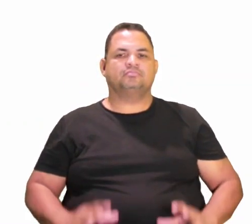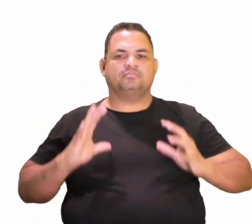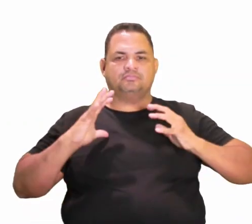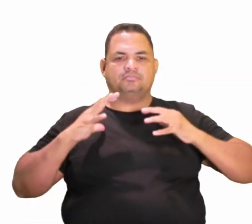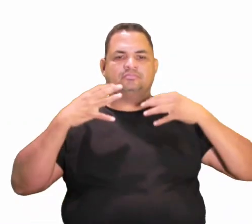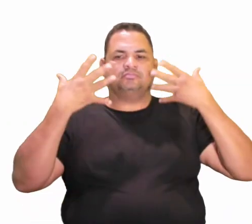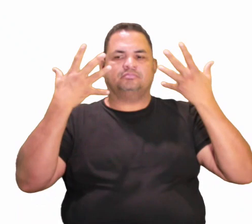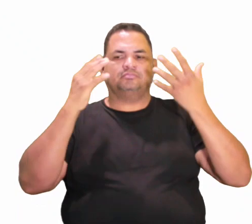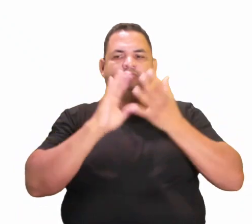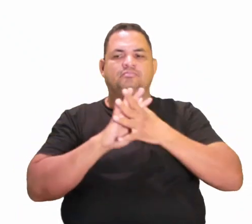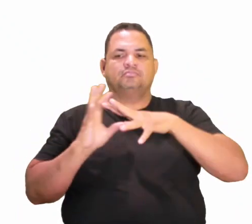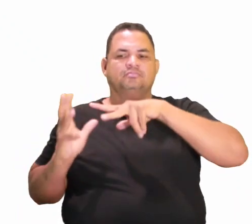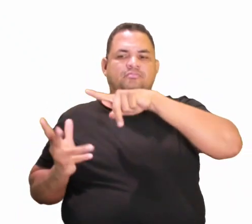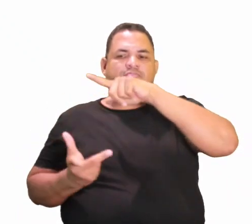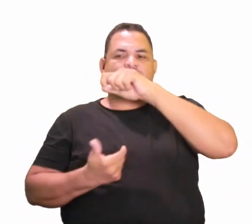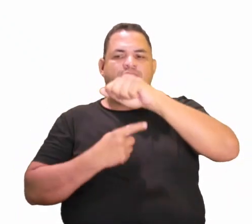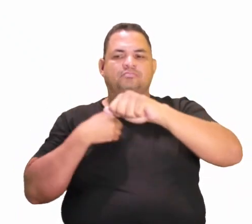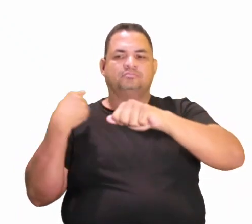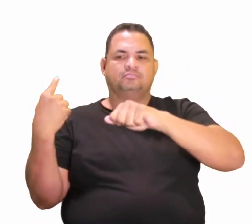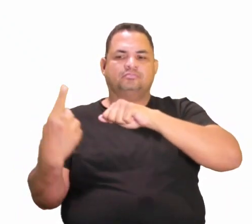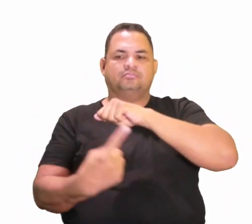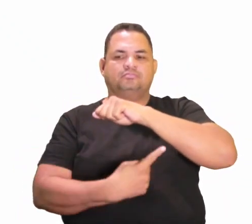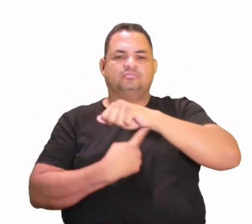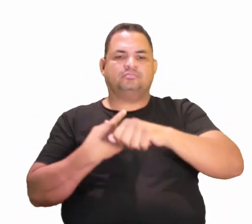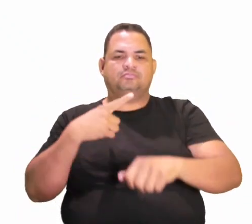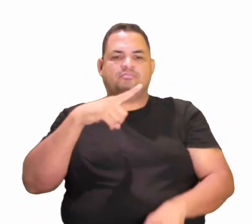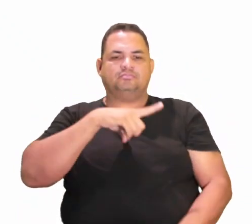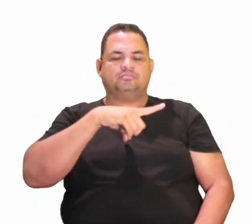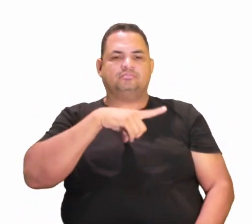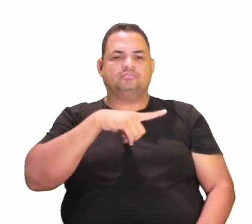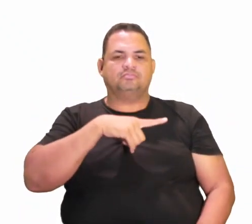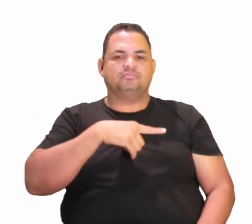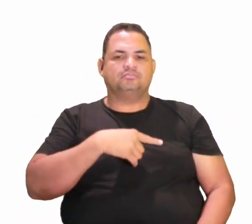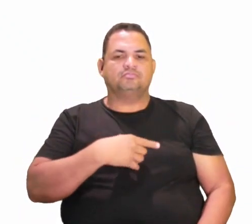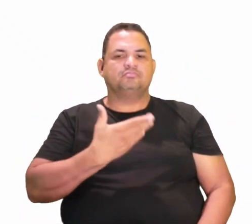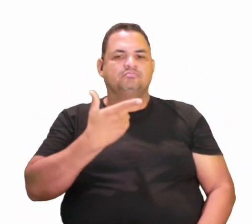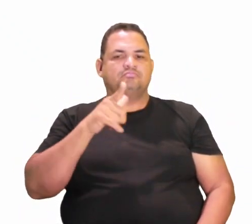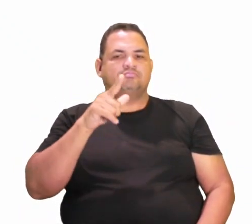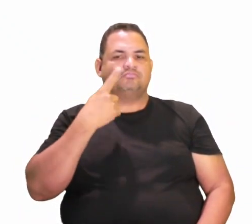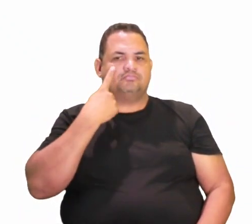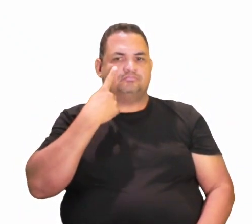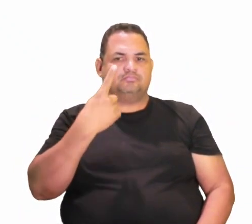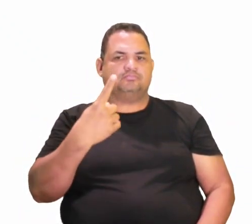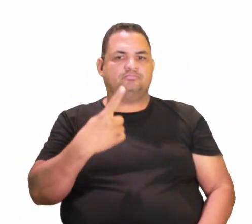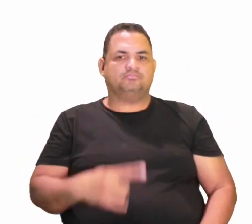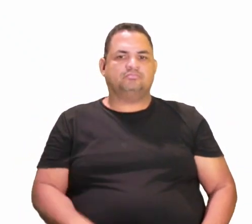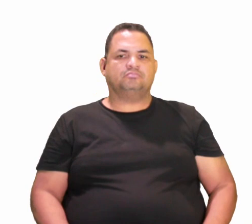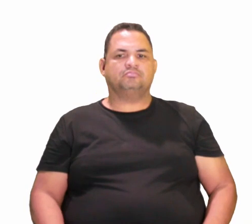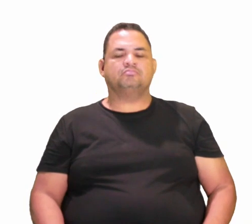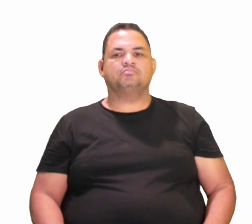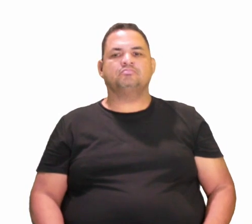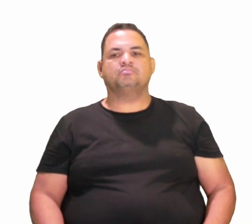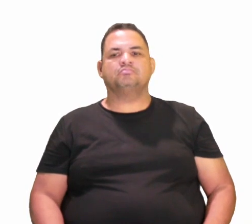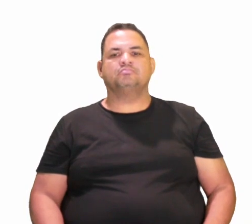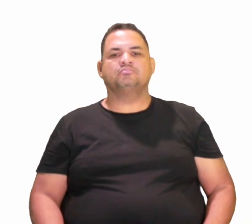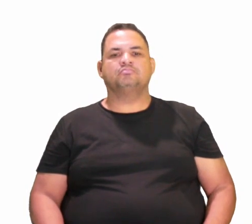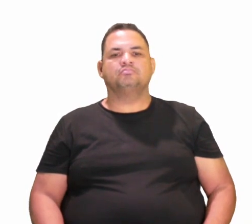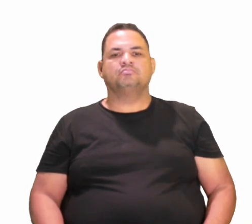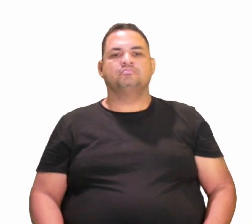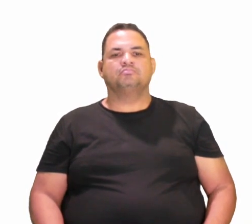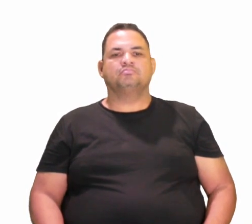ao redor do mundo. Nós temos aqui algumas, vocês conseguem reconhecer quais